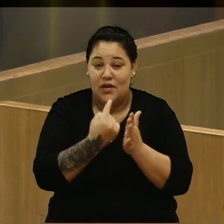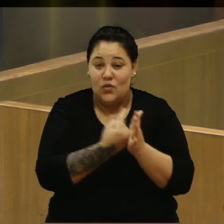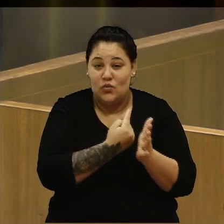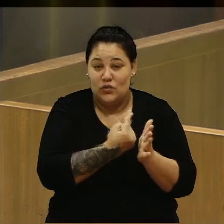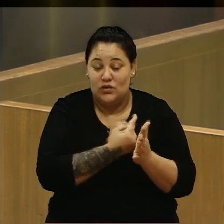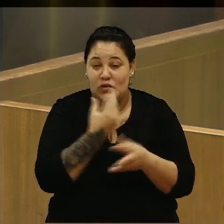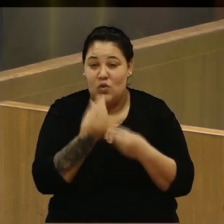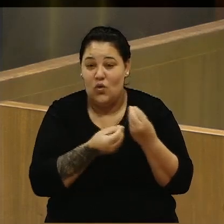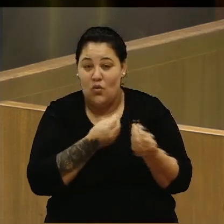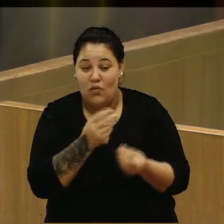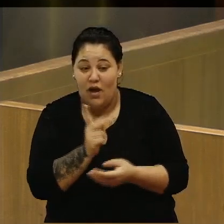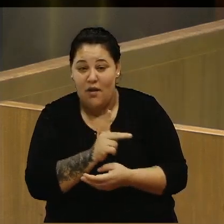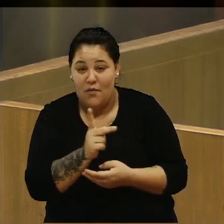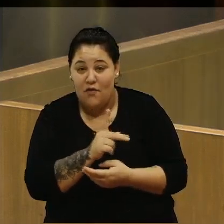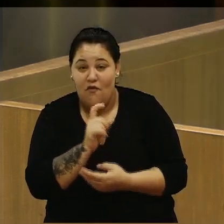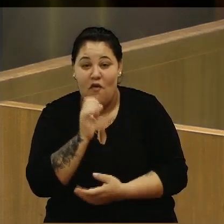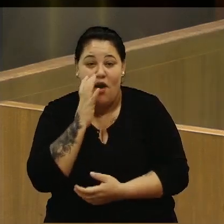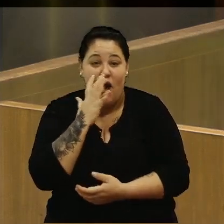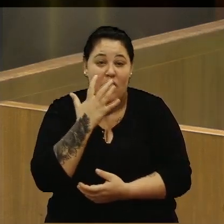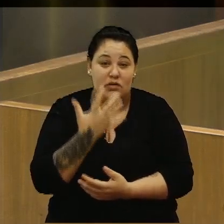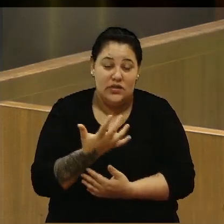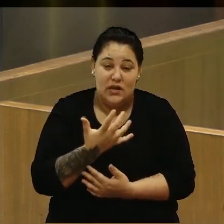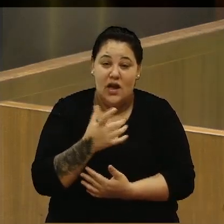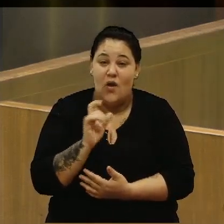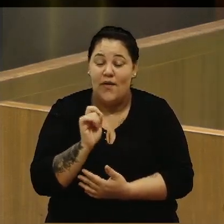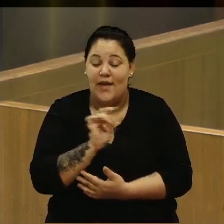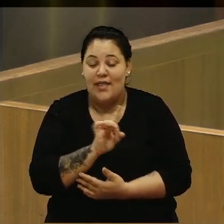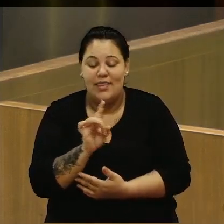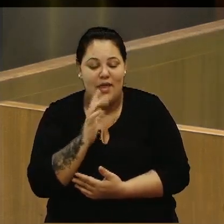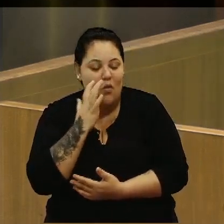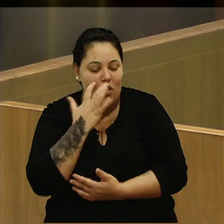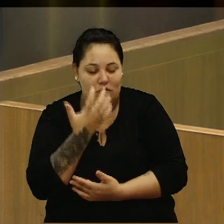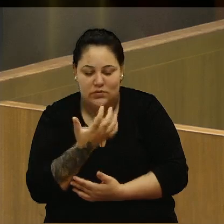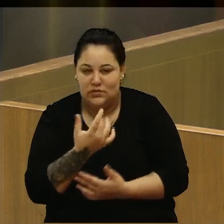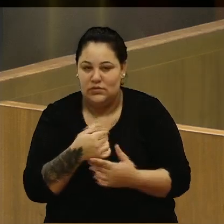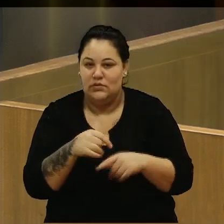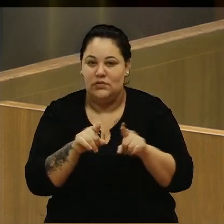estava a prof, o que aconteceu, o que não aconteceu.